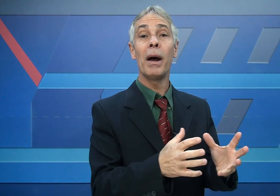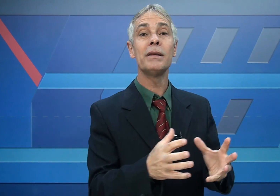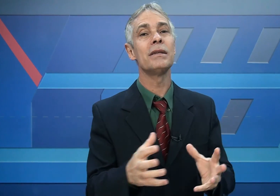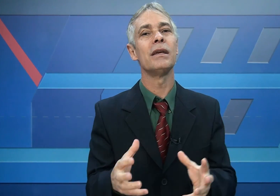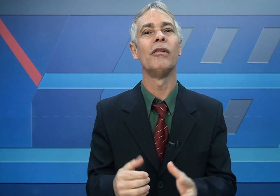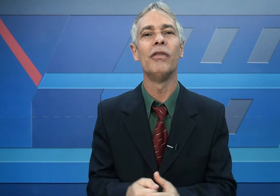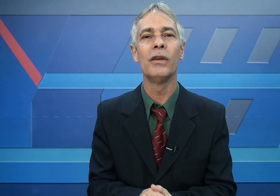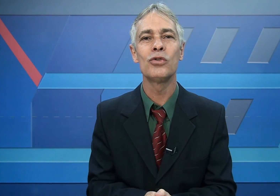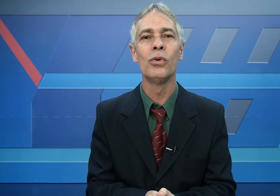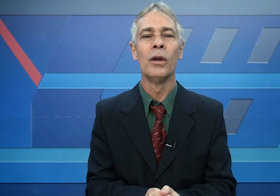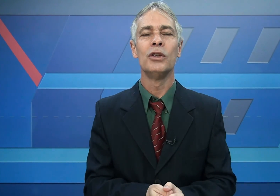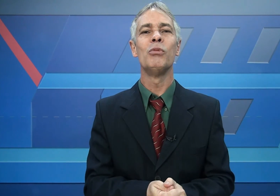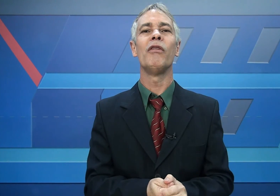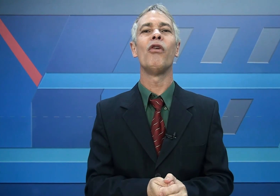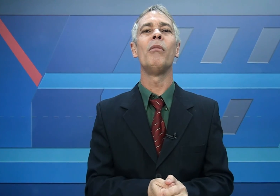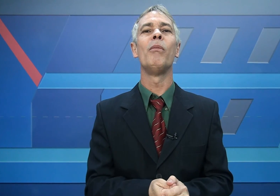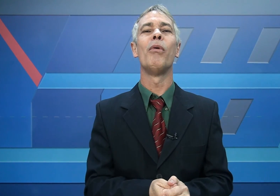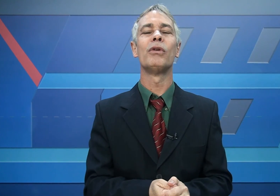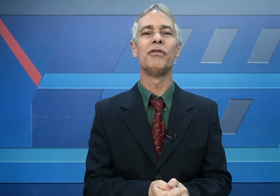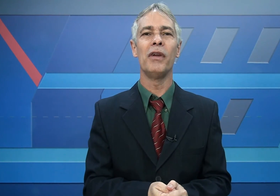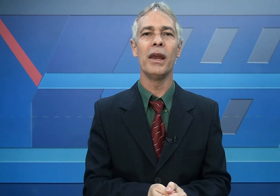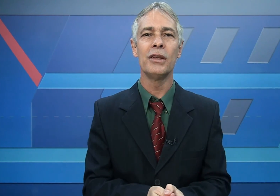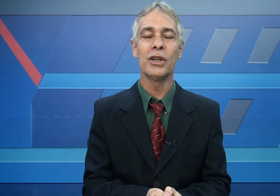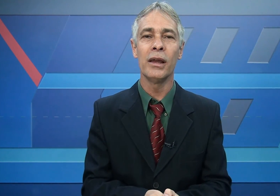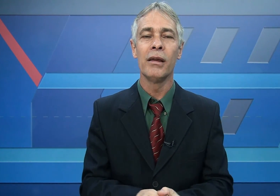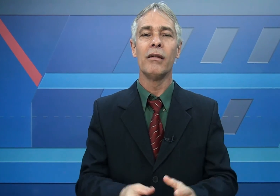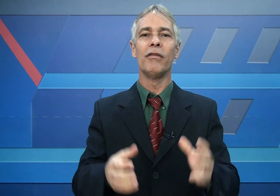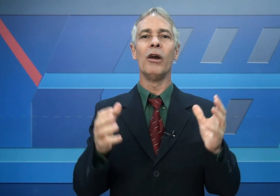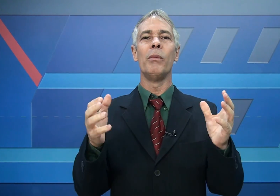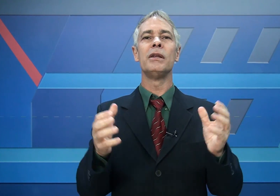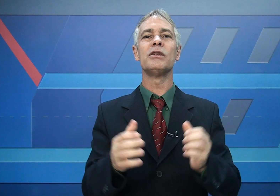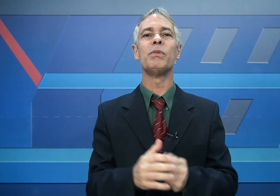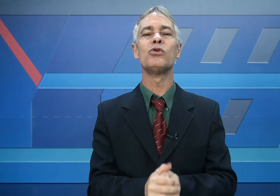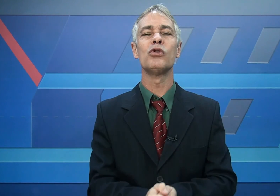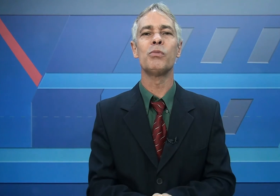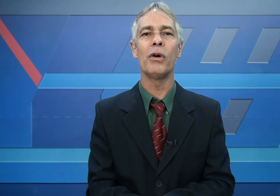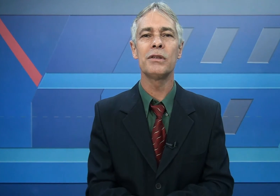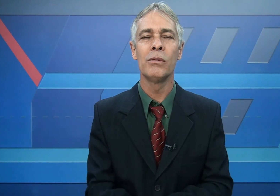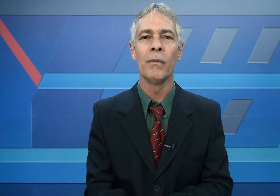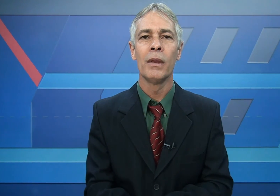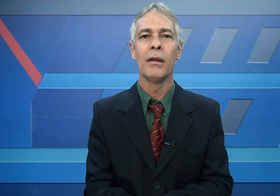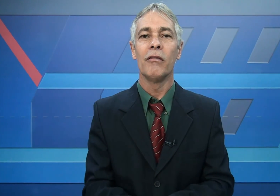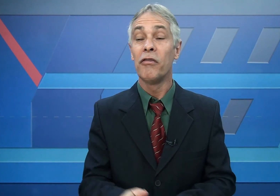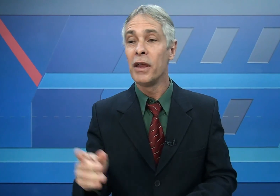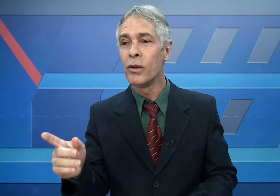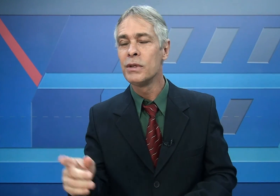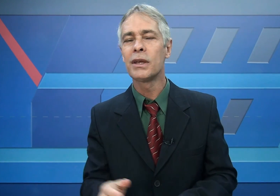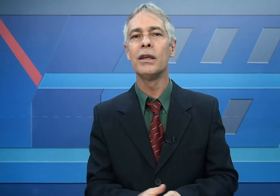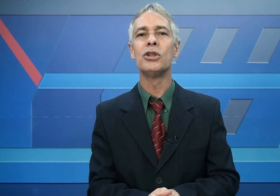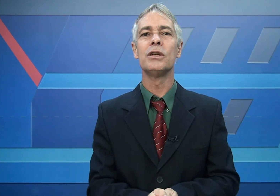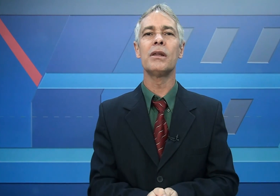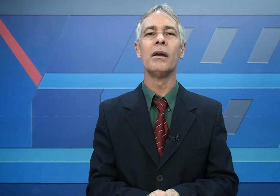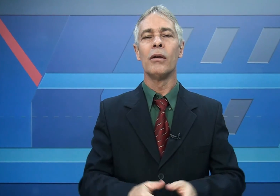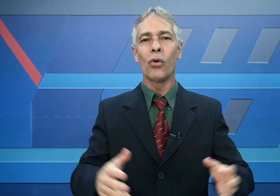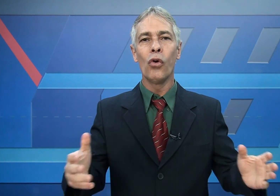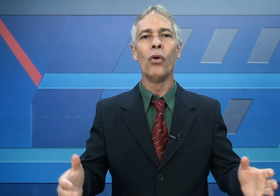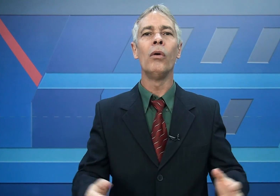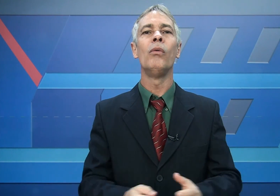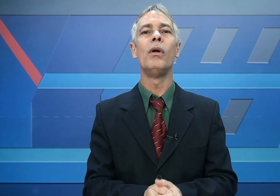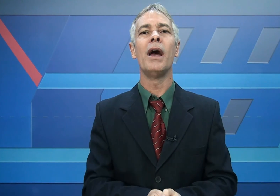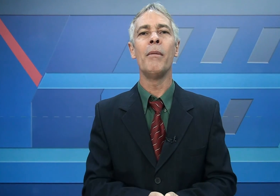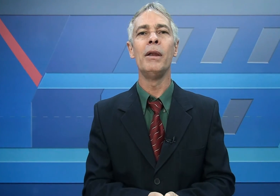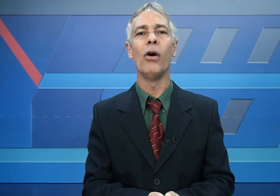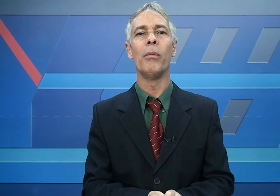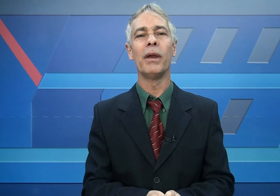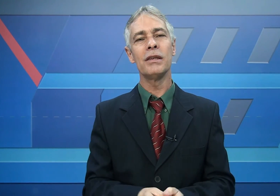agora passa a ser visto de uma forma um pouco diferente, né? Finalmente as pessoas possam ver um skatista com